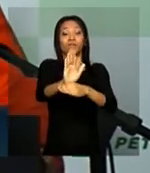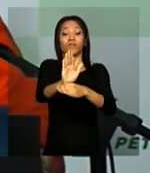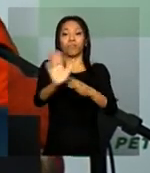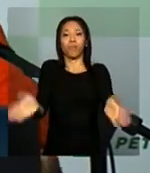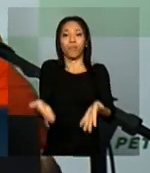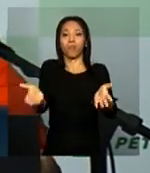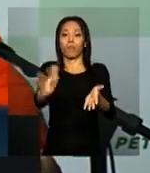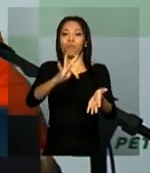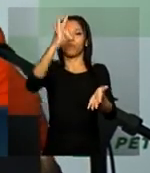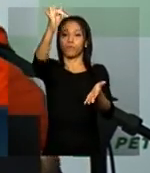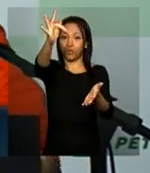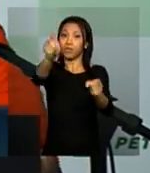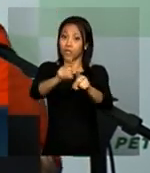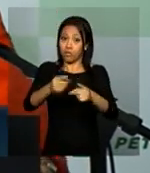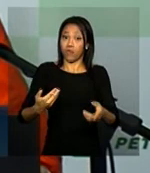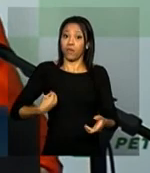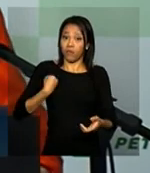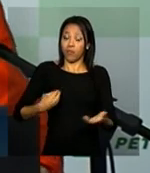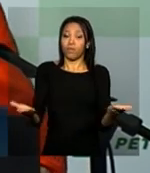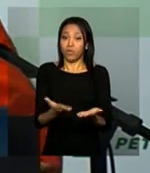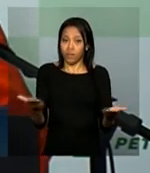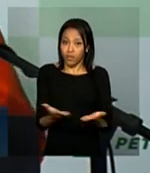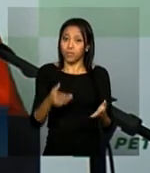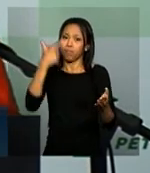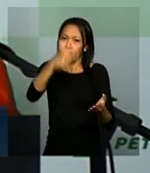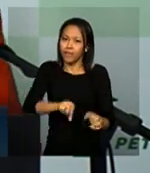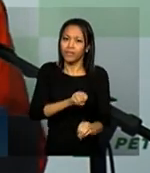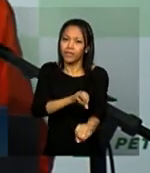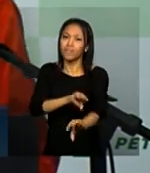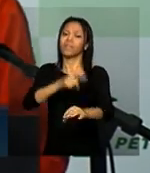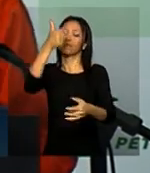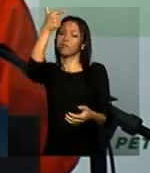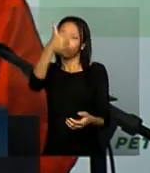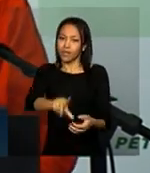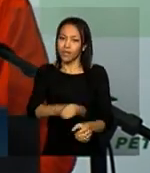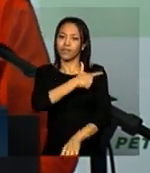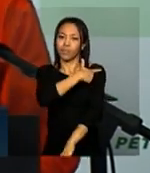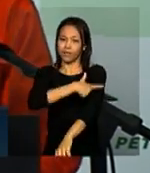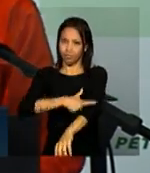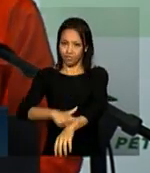presente, que é a educação, mais educação e mais educação.